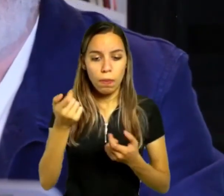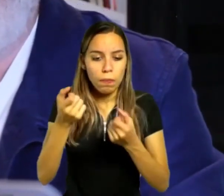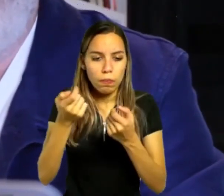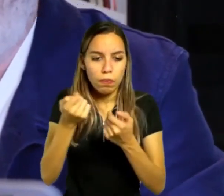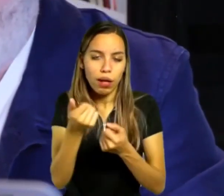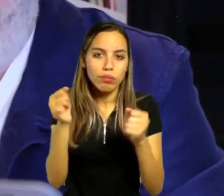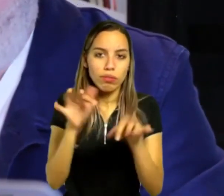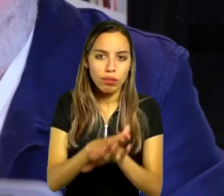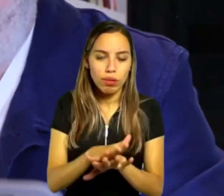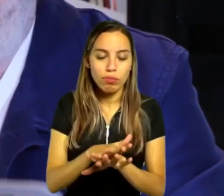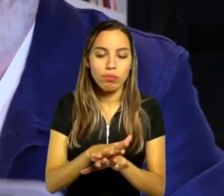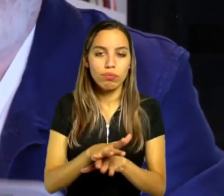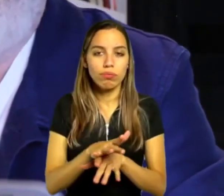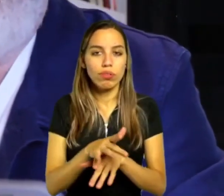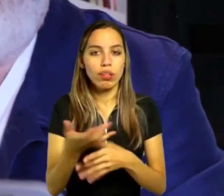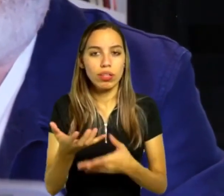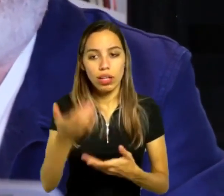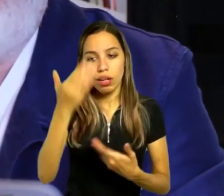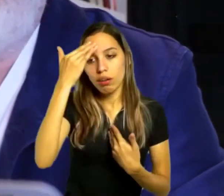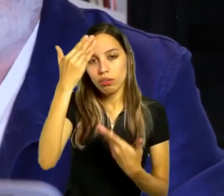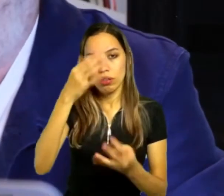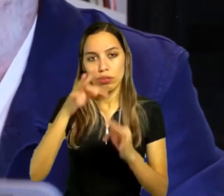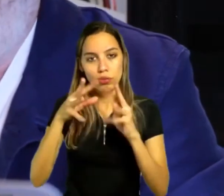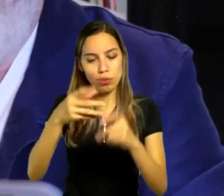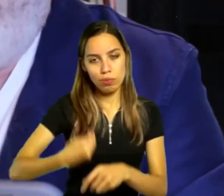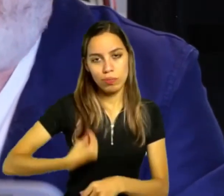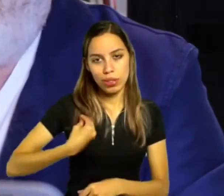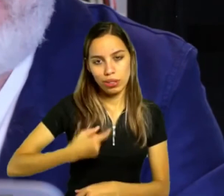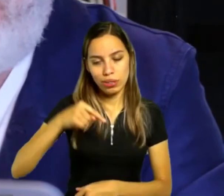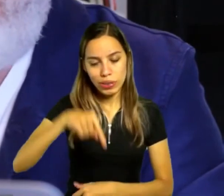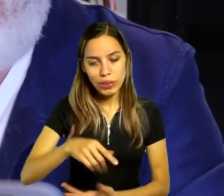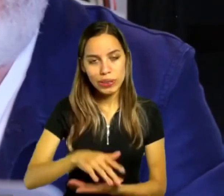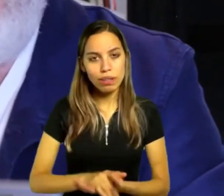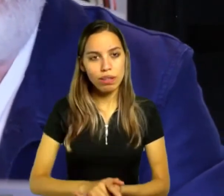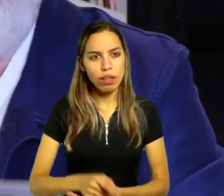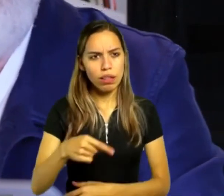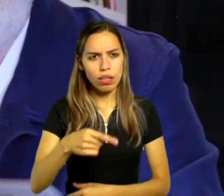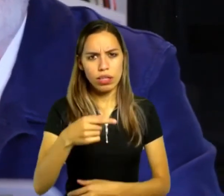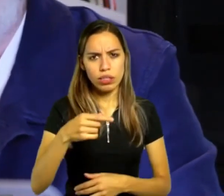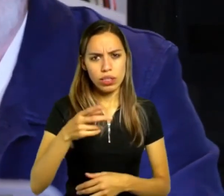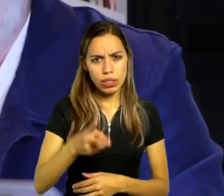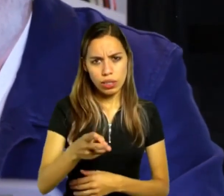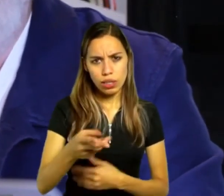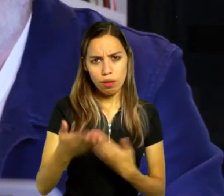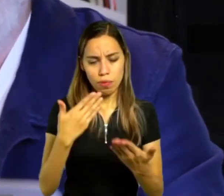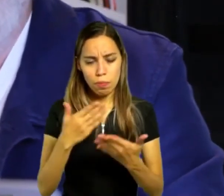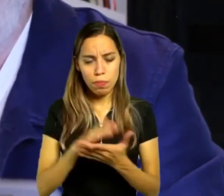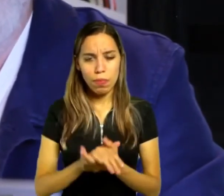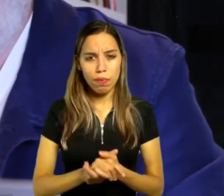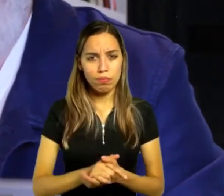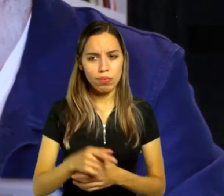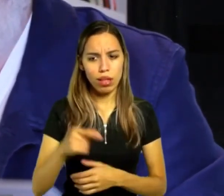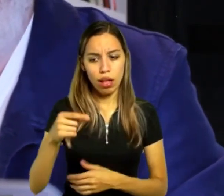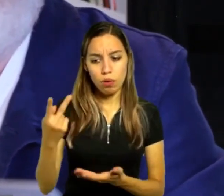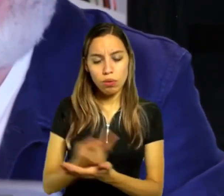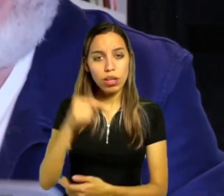que este Sempre um Papo é uma edição do Sempre um Papo que a gente faz em Itabira.